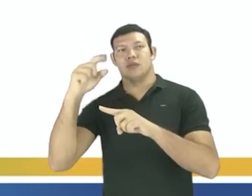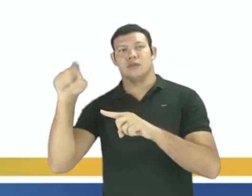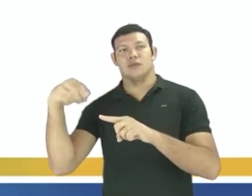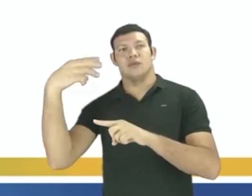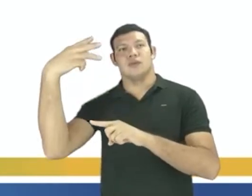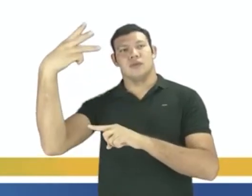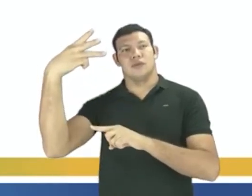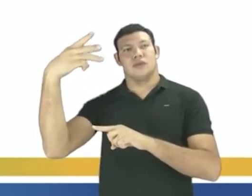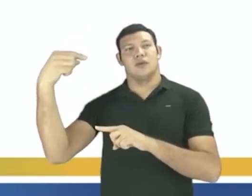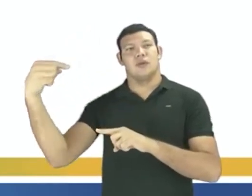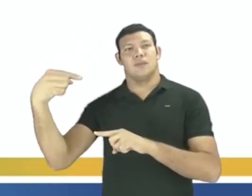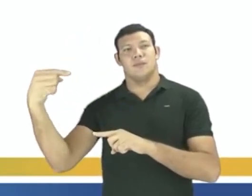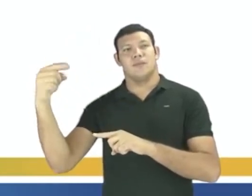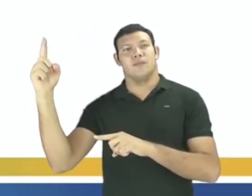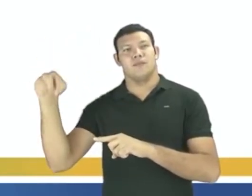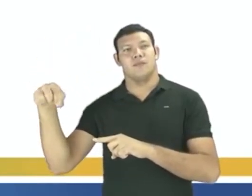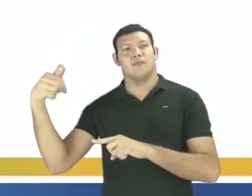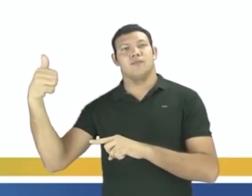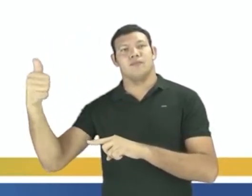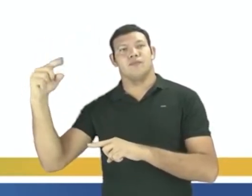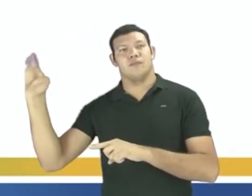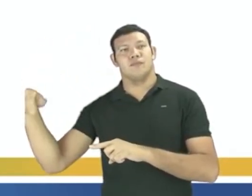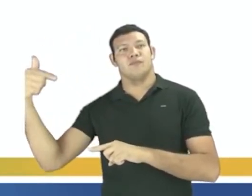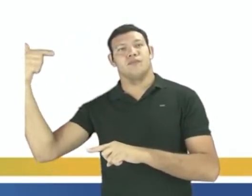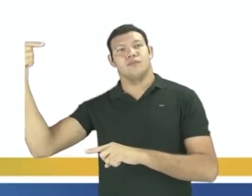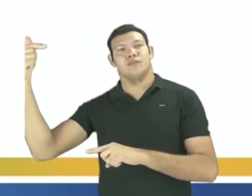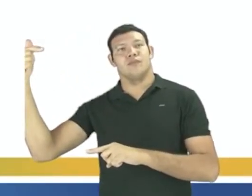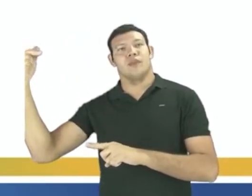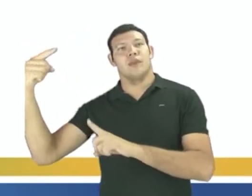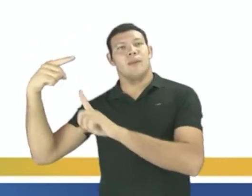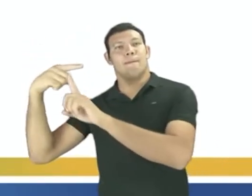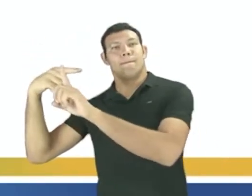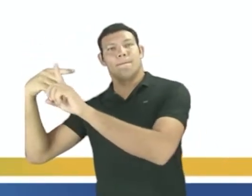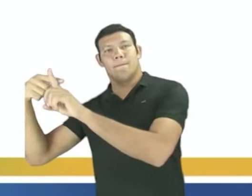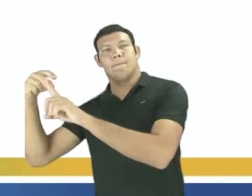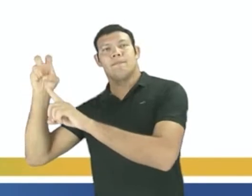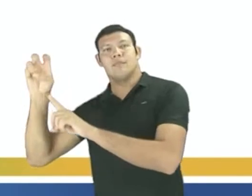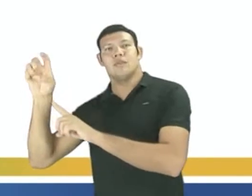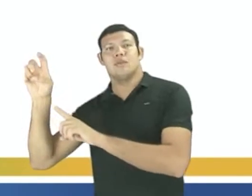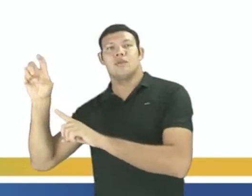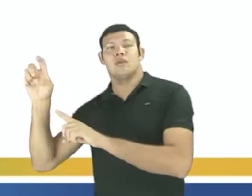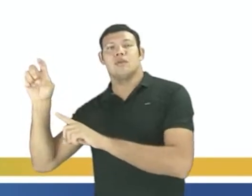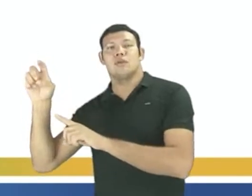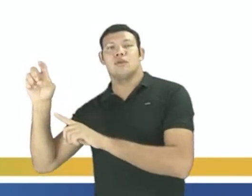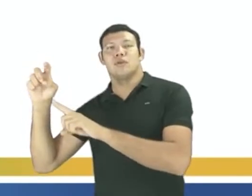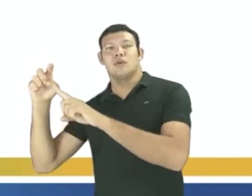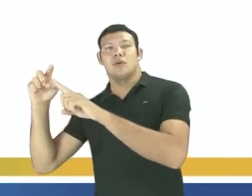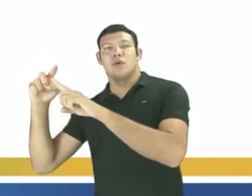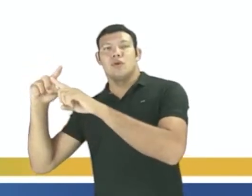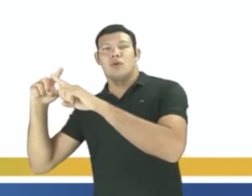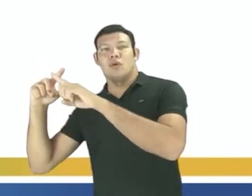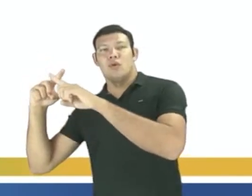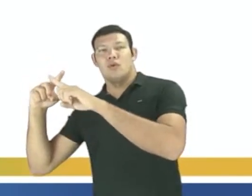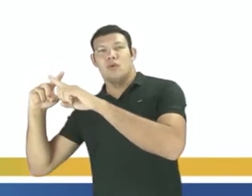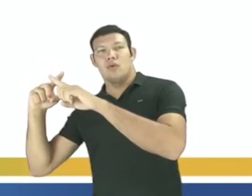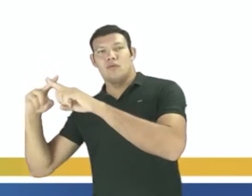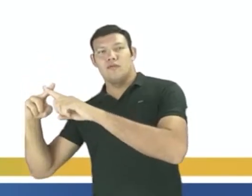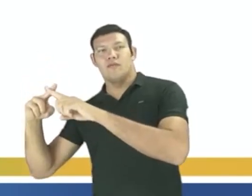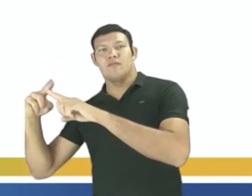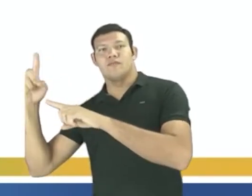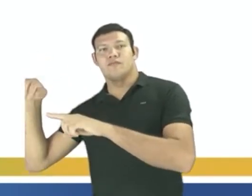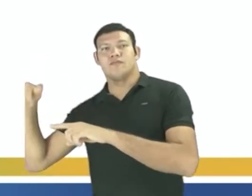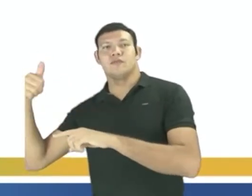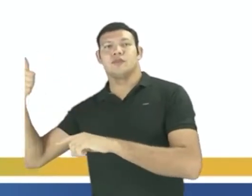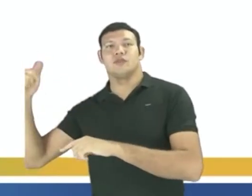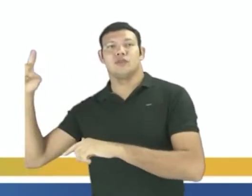aí você resolverá e teremos uma p de 1 igual a 2. Ou seja, para todo x, quando